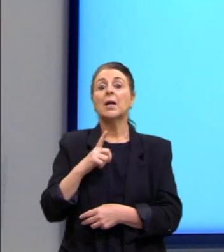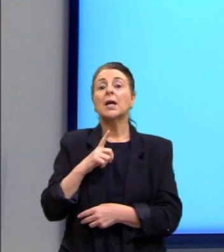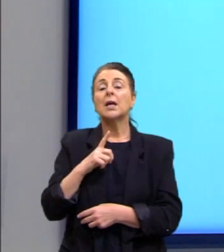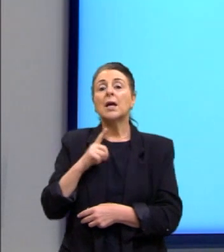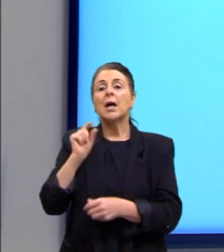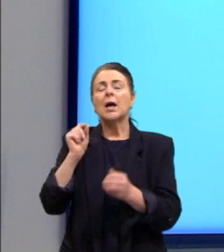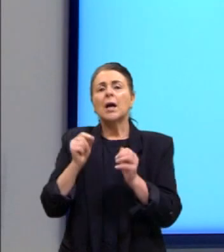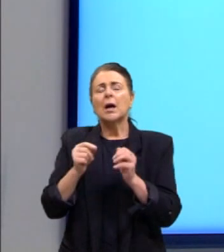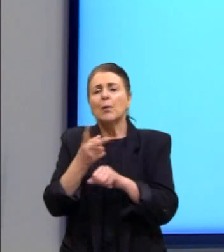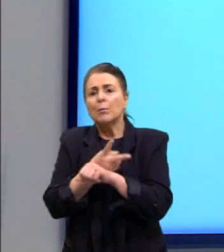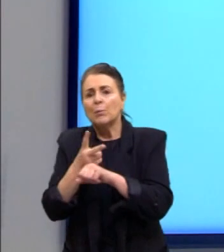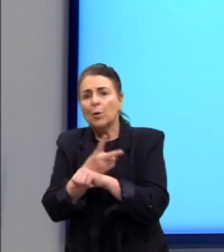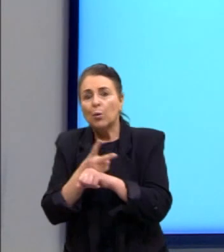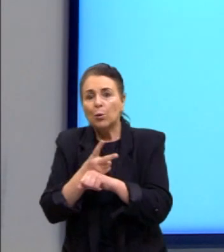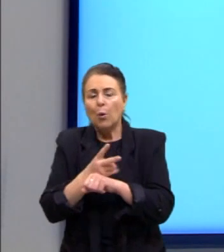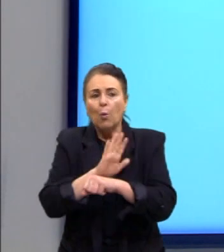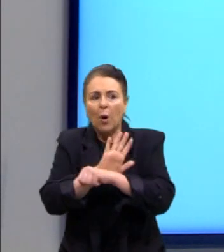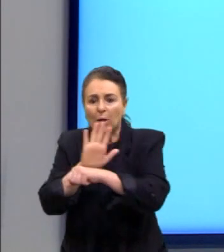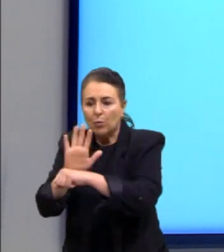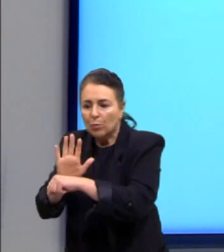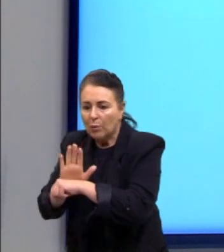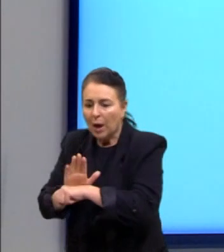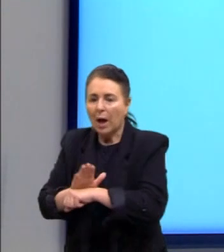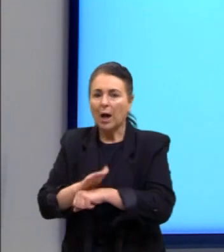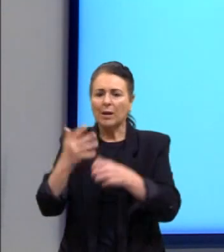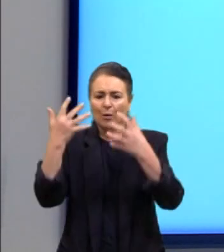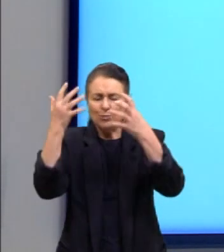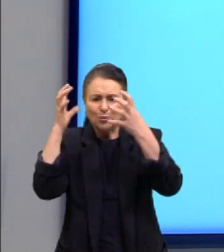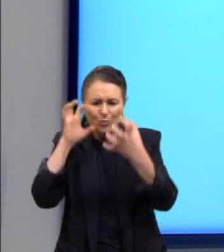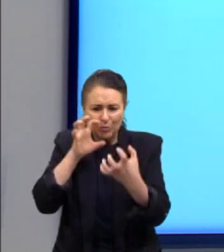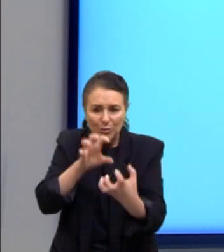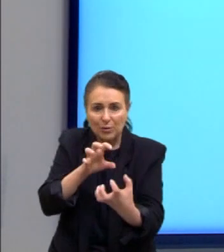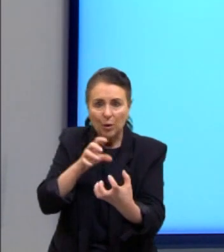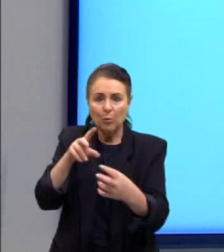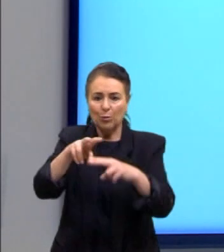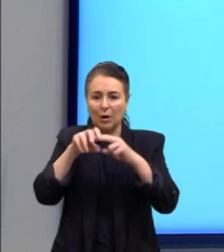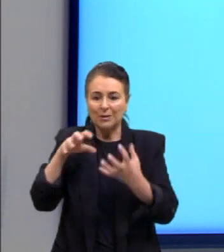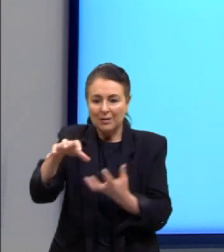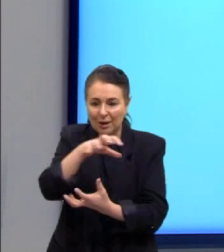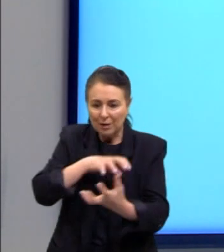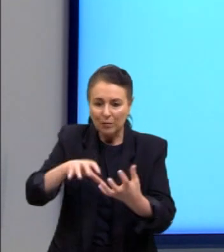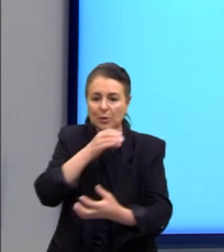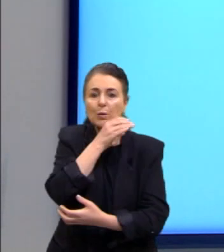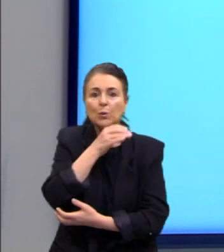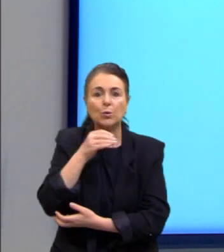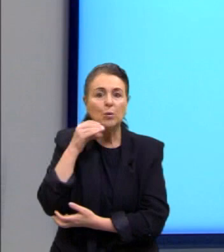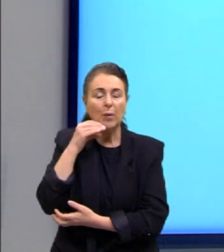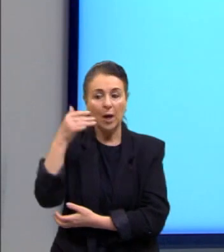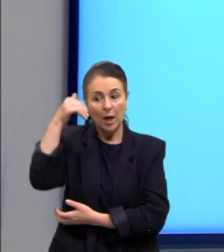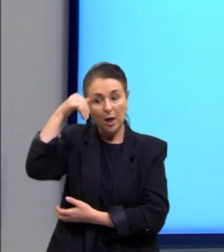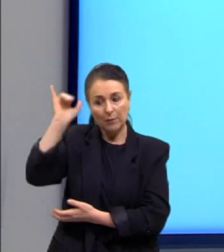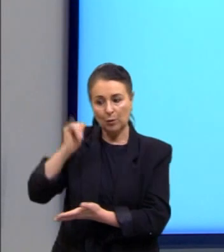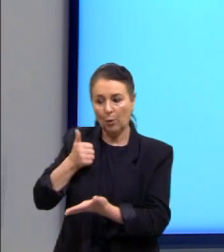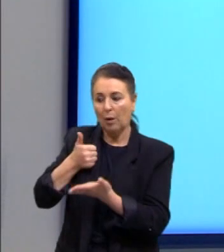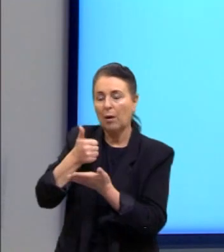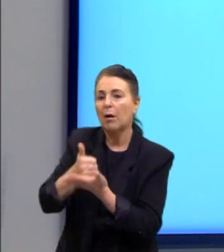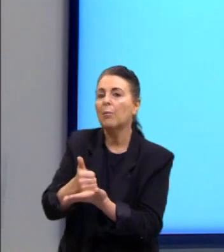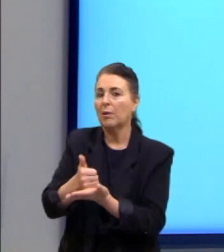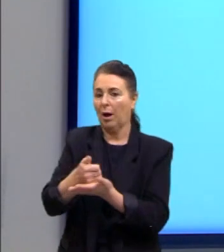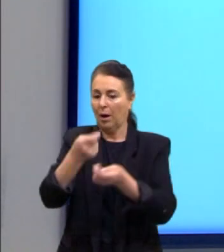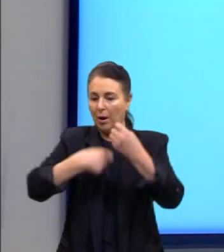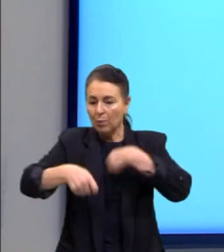procurou atenuar os conflitos provocados pela Revolução Cubana evitando apoiar econômica